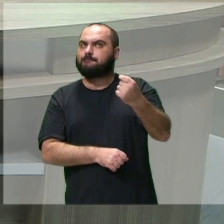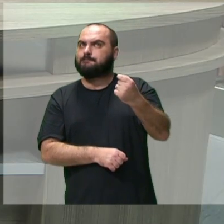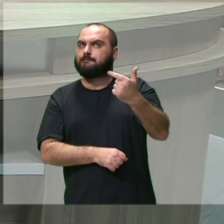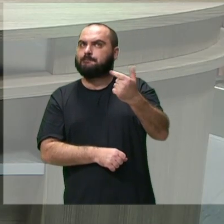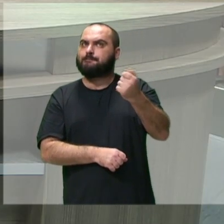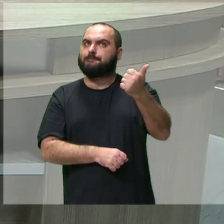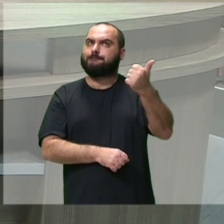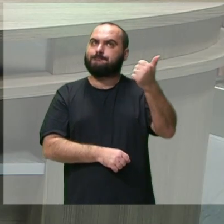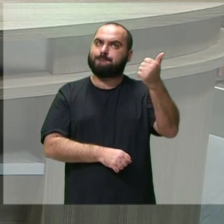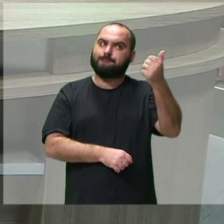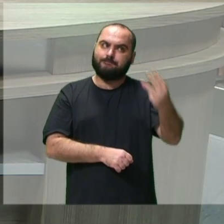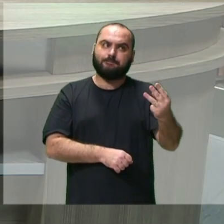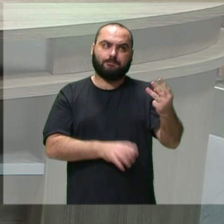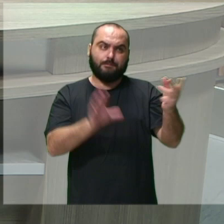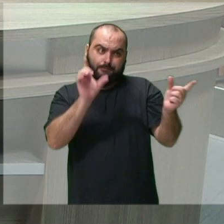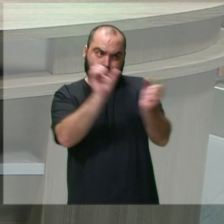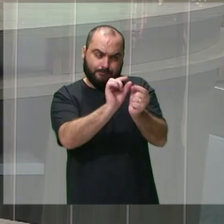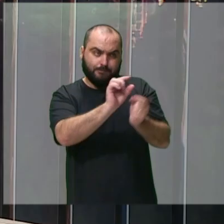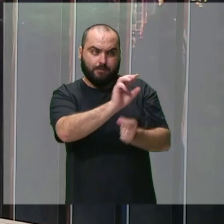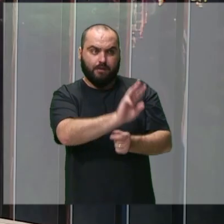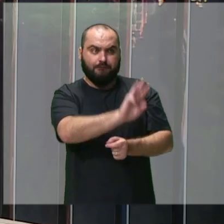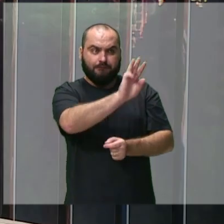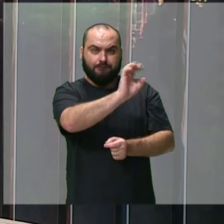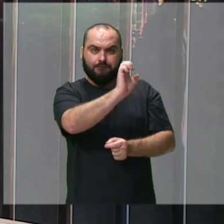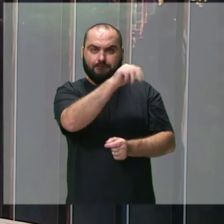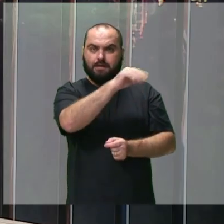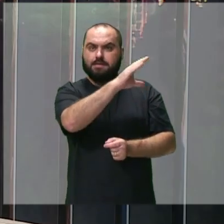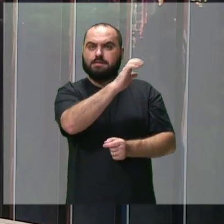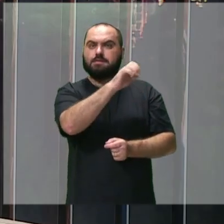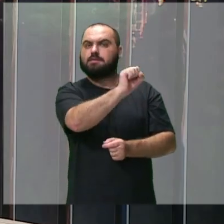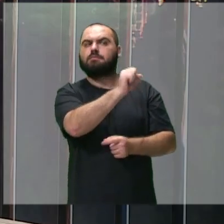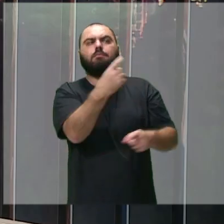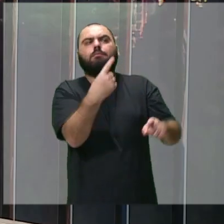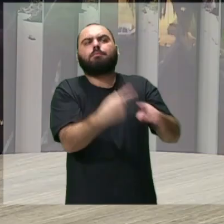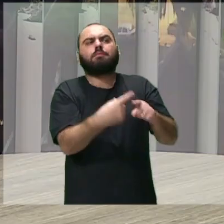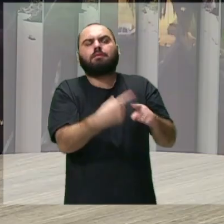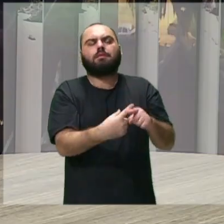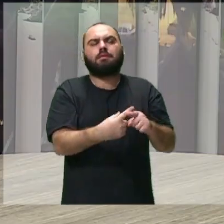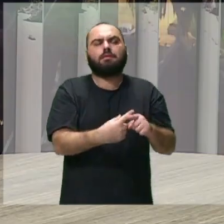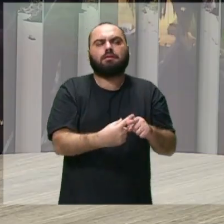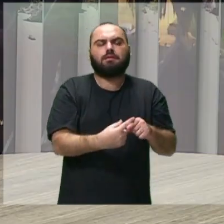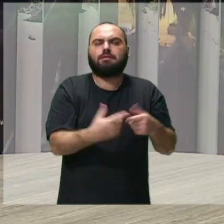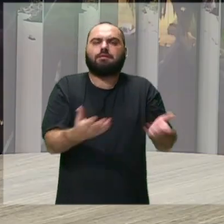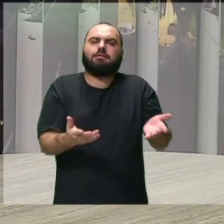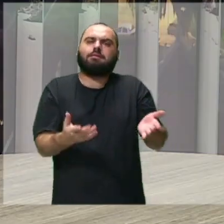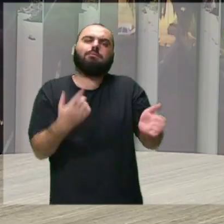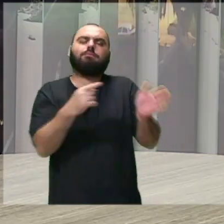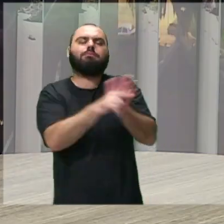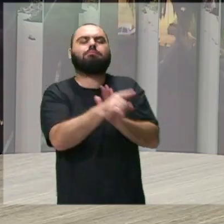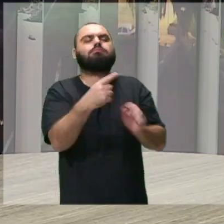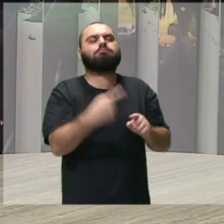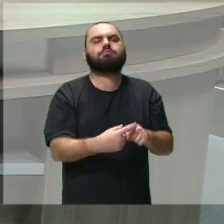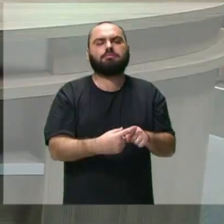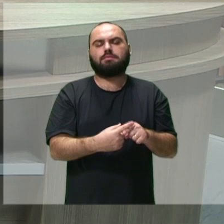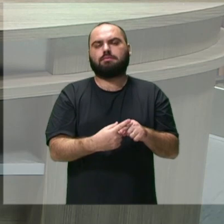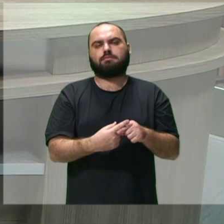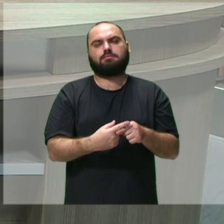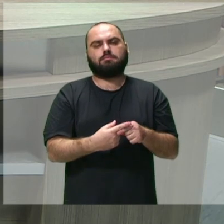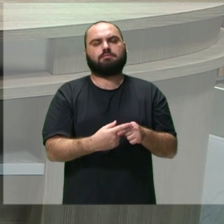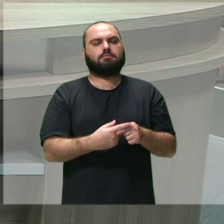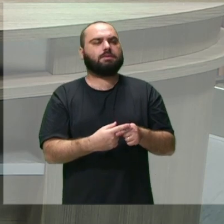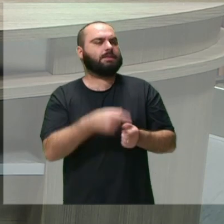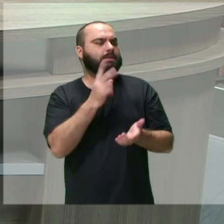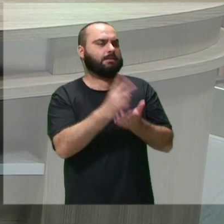trocou para Vences. O porquê disso? Você está sempre inovando, né? Eu sei essa questão de